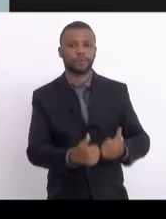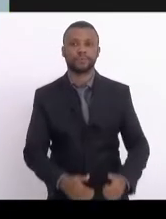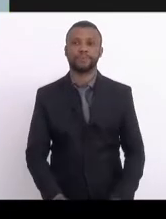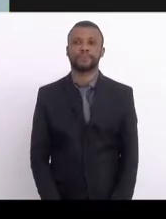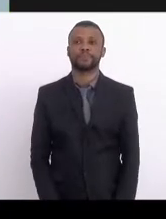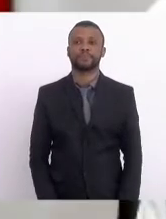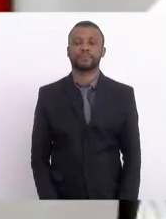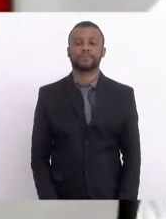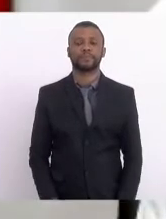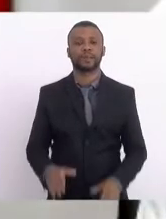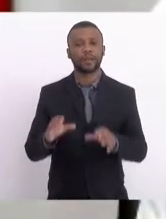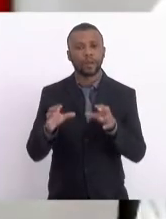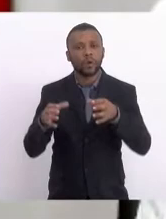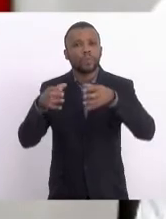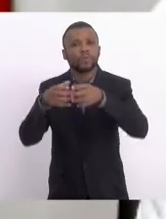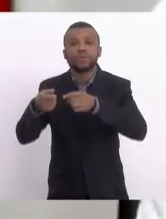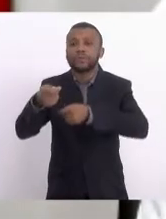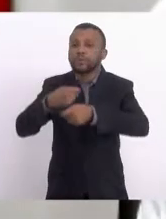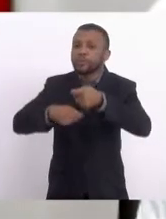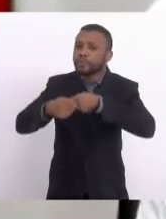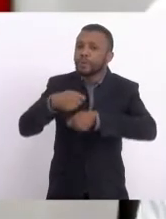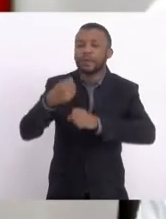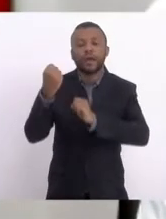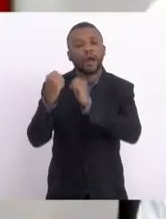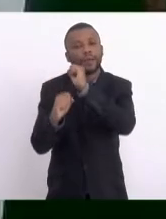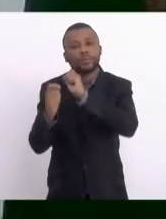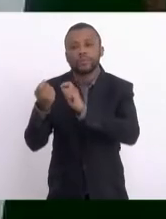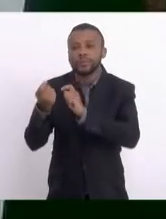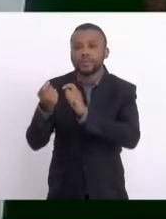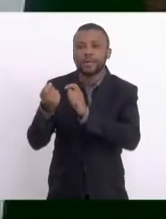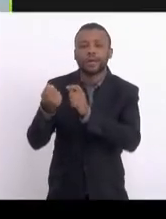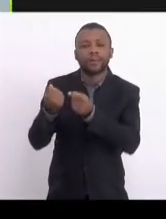Pela Comissão de Economia, Indústria e Comércio, deputado Noel de Carvalho.